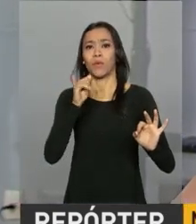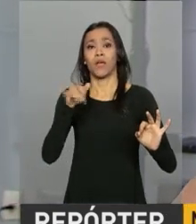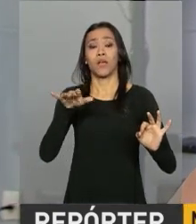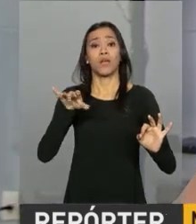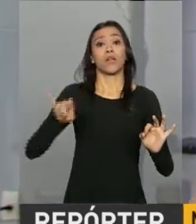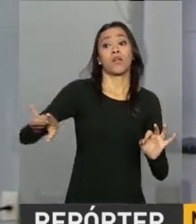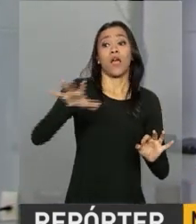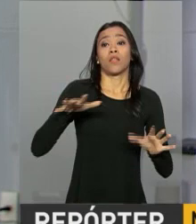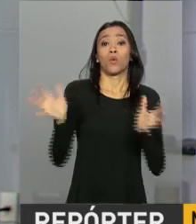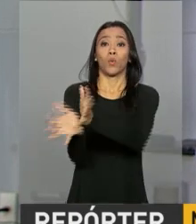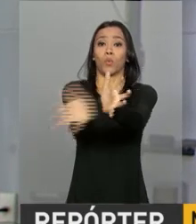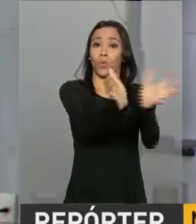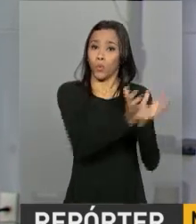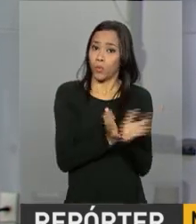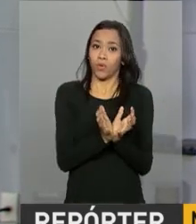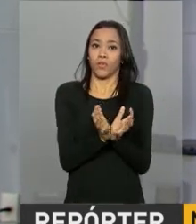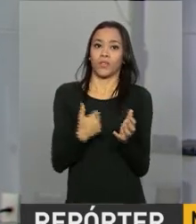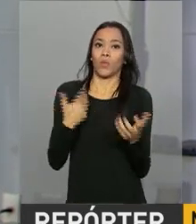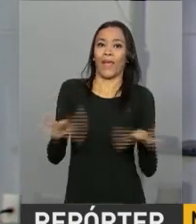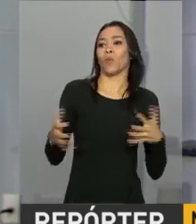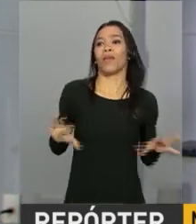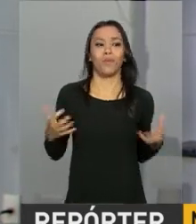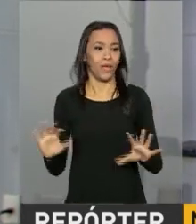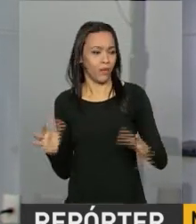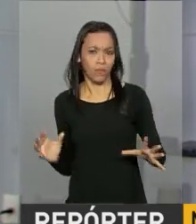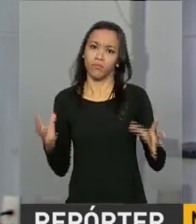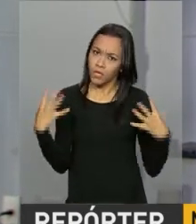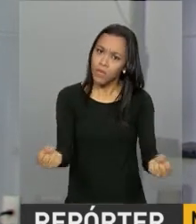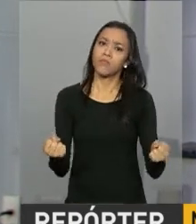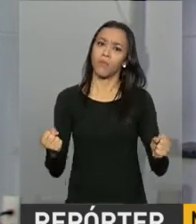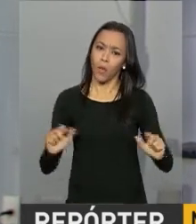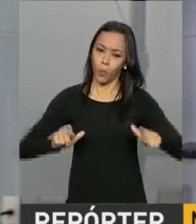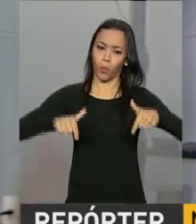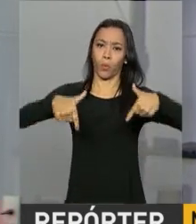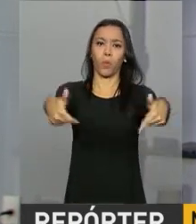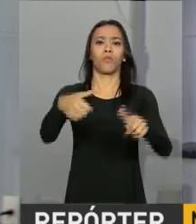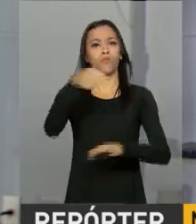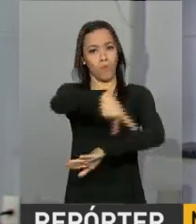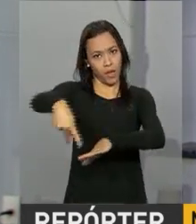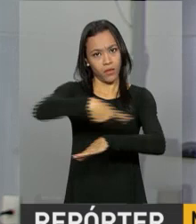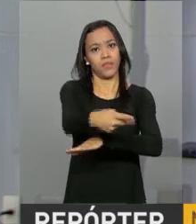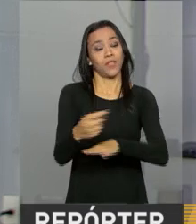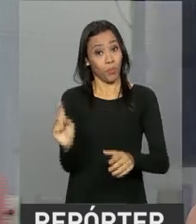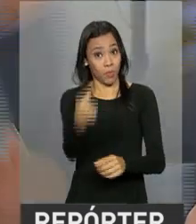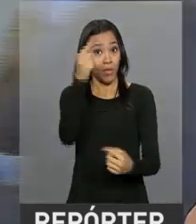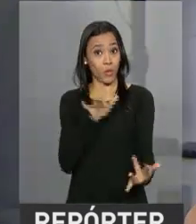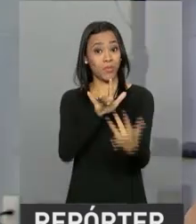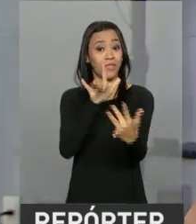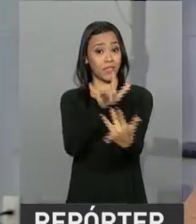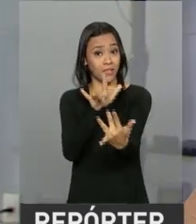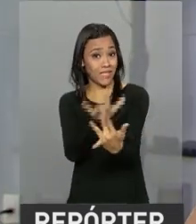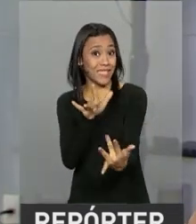né Eh de colaborar né na reconstrução do nosso país eu acho que esse esse é o primeiro contato que nós estamos fazendo o setor